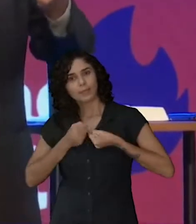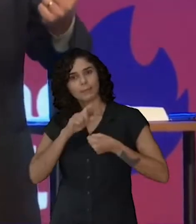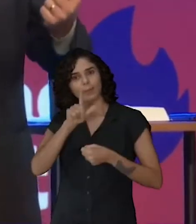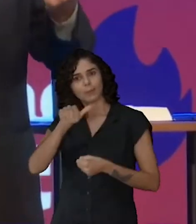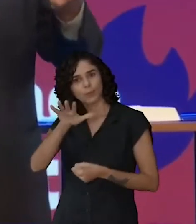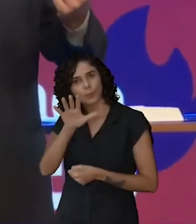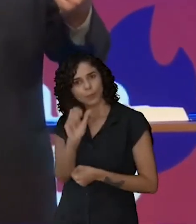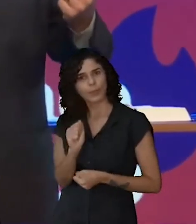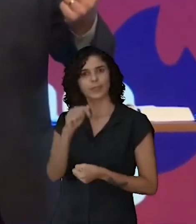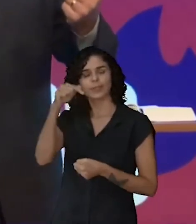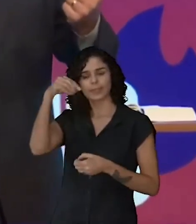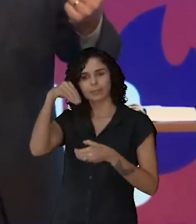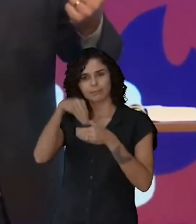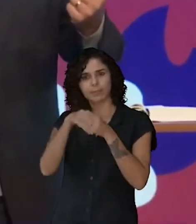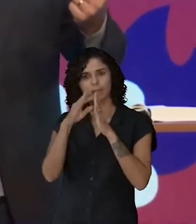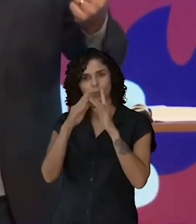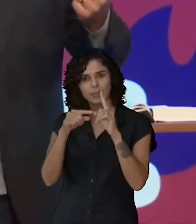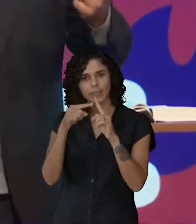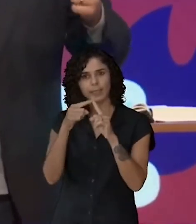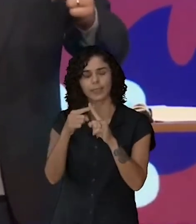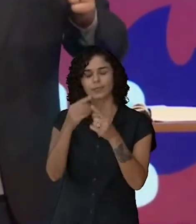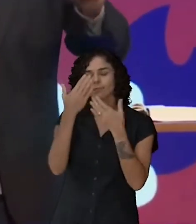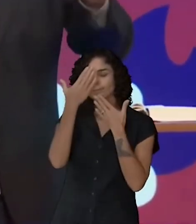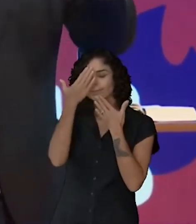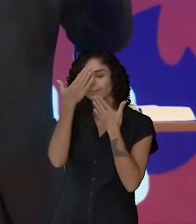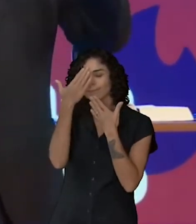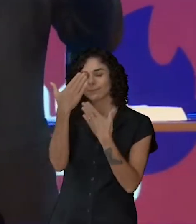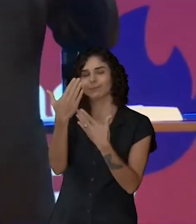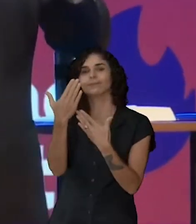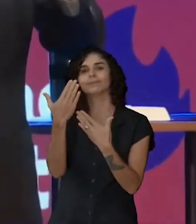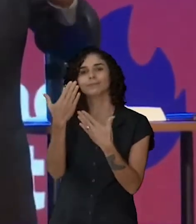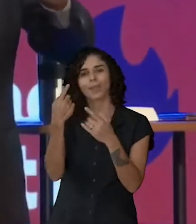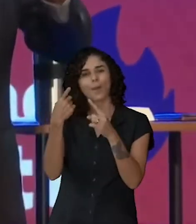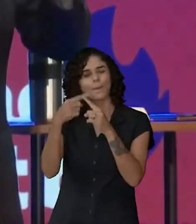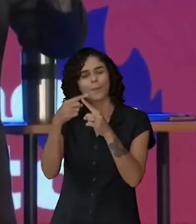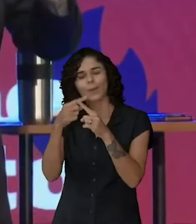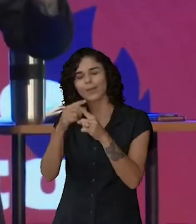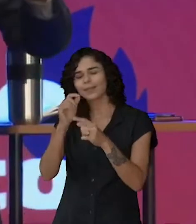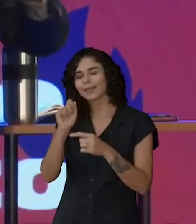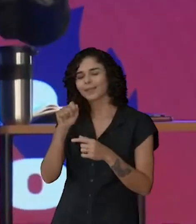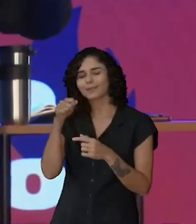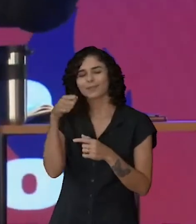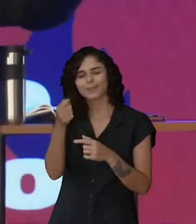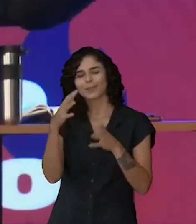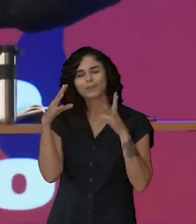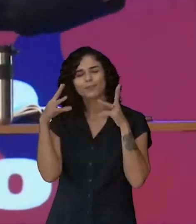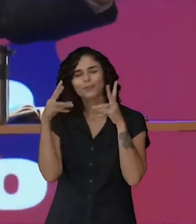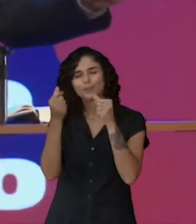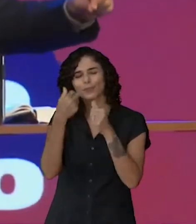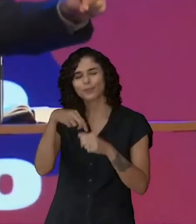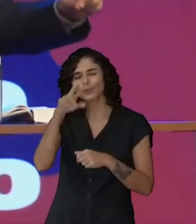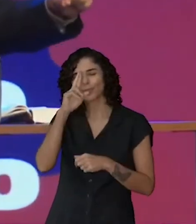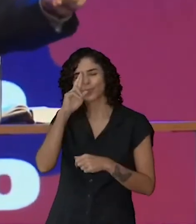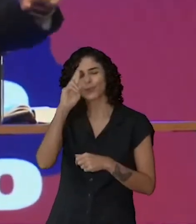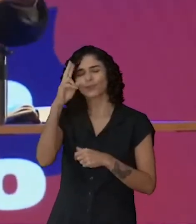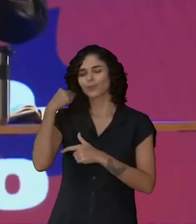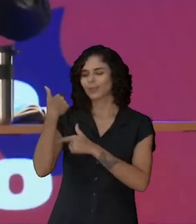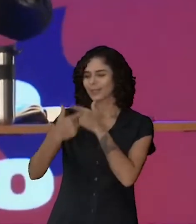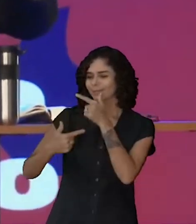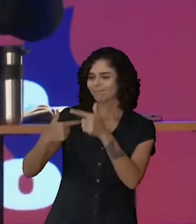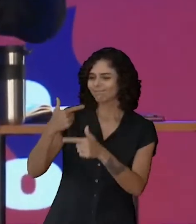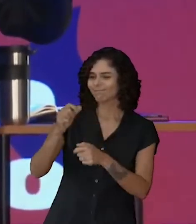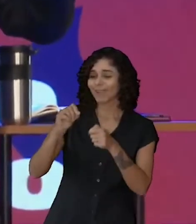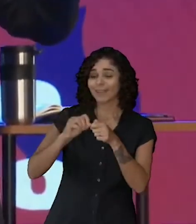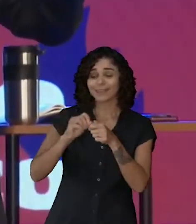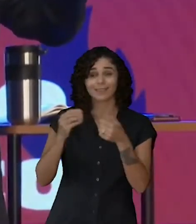nossa igreja com gratidão. Porque ela é um sinal daquilo que o Senhor está fazendo. E que o Senhor